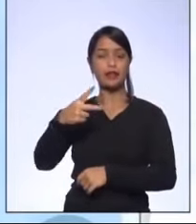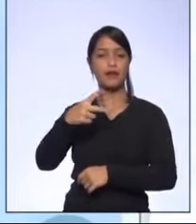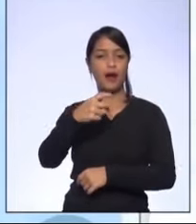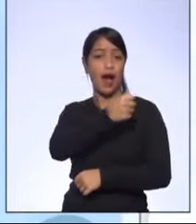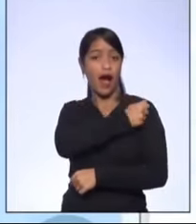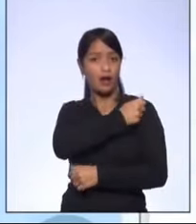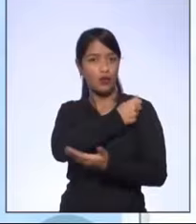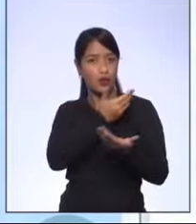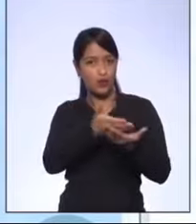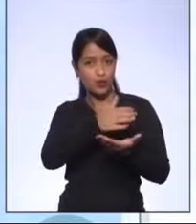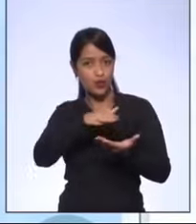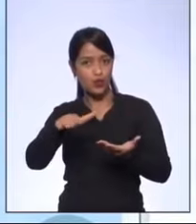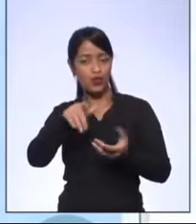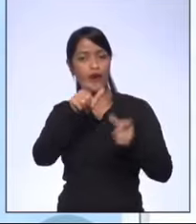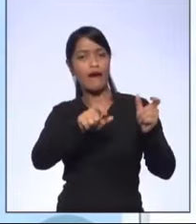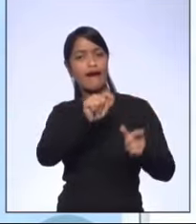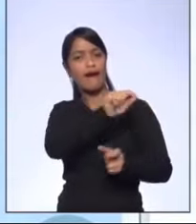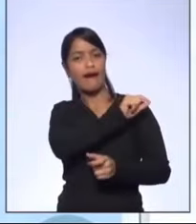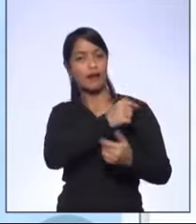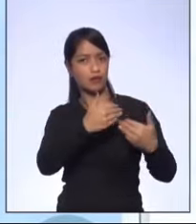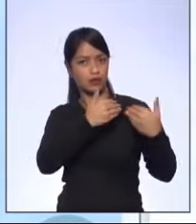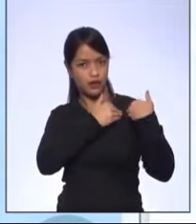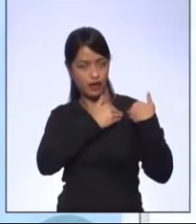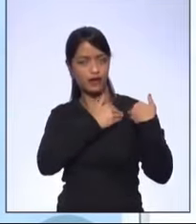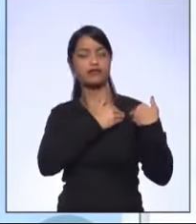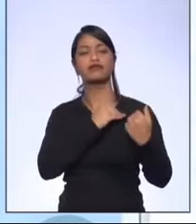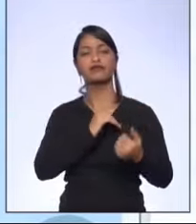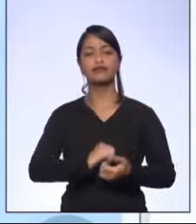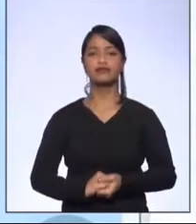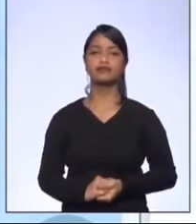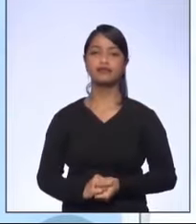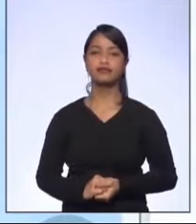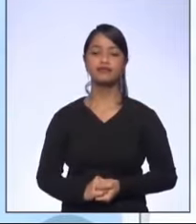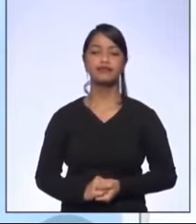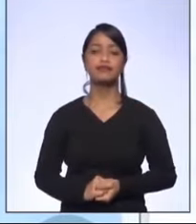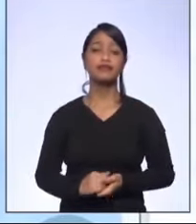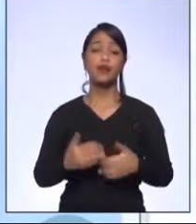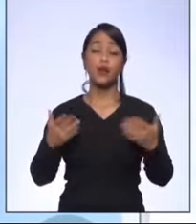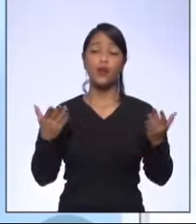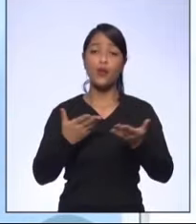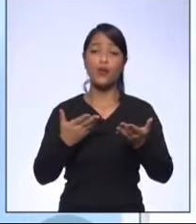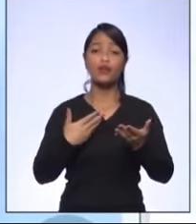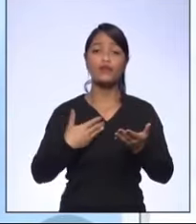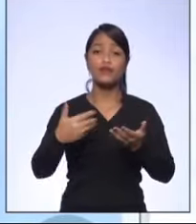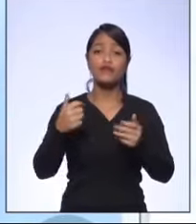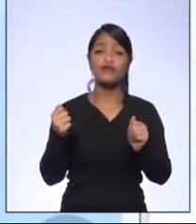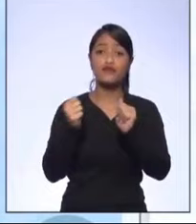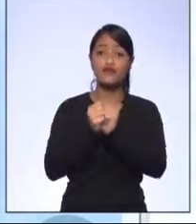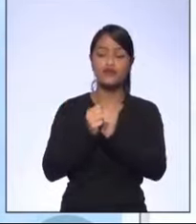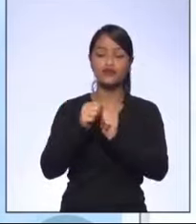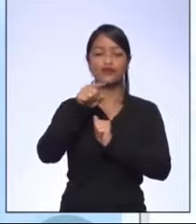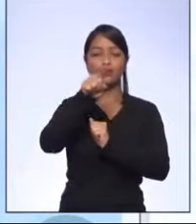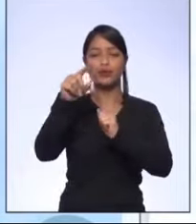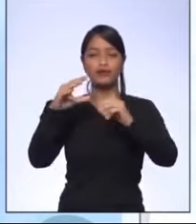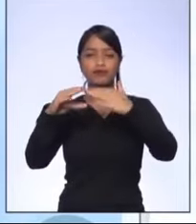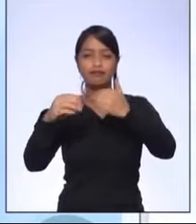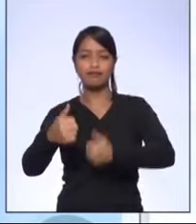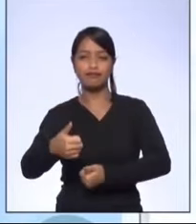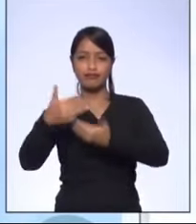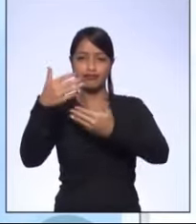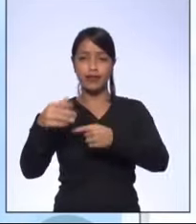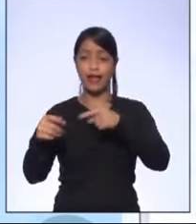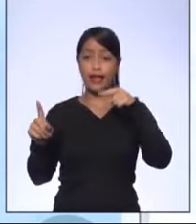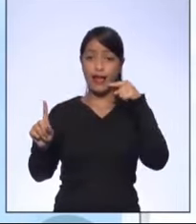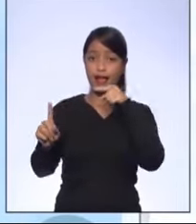nossos queridos colegas professores. Quem vai nos acompanhar aqui no nosso chat, né, fazer aí a interação com